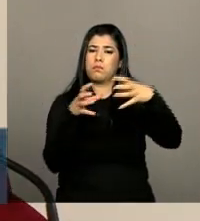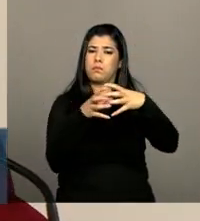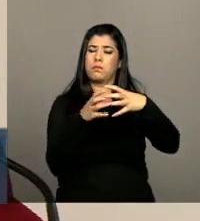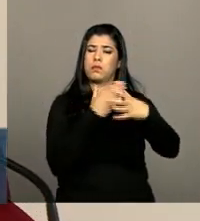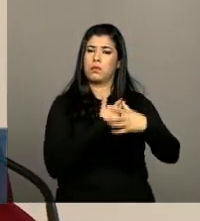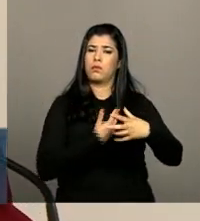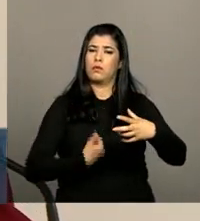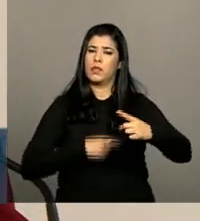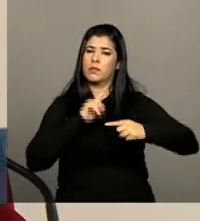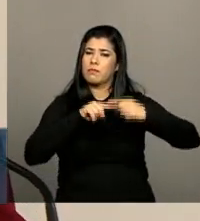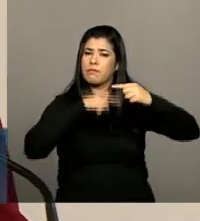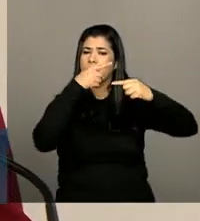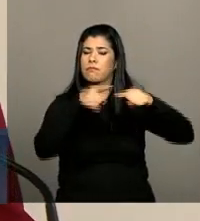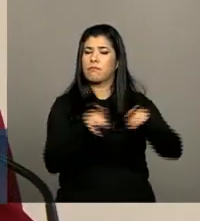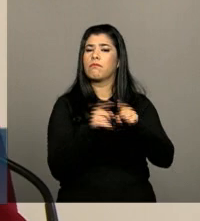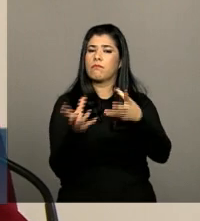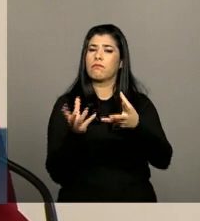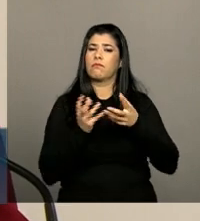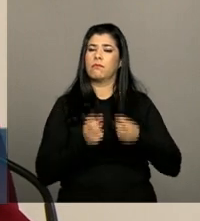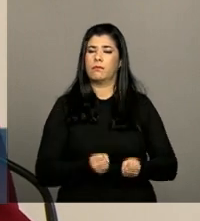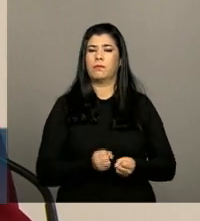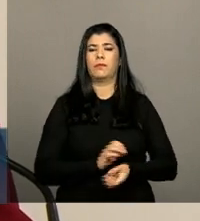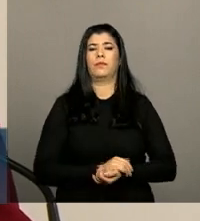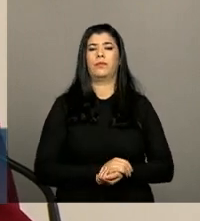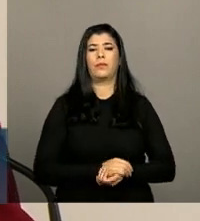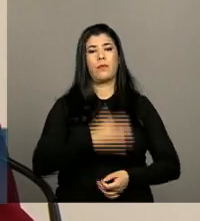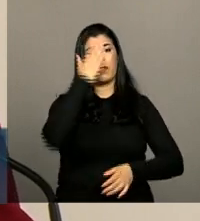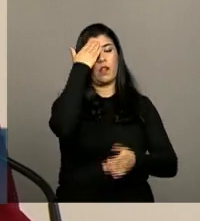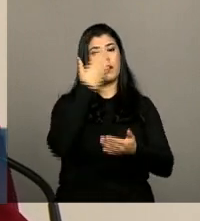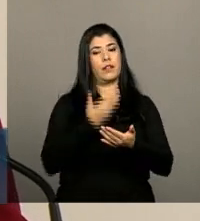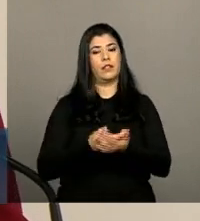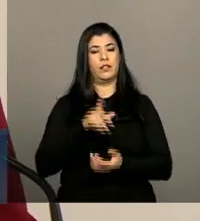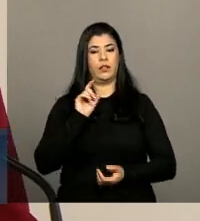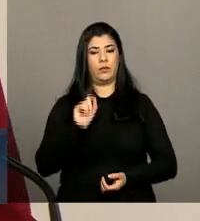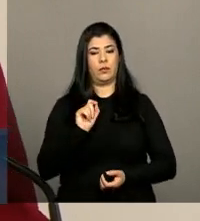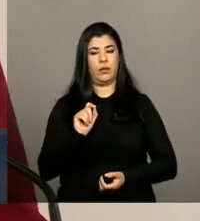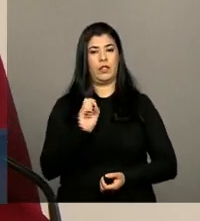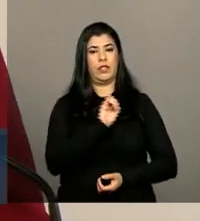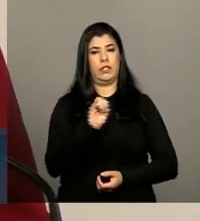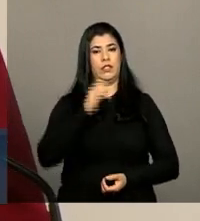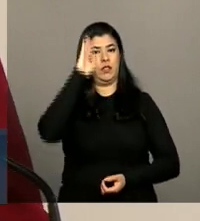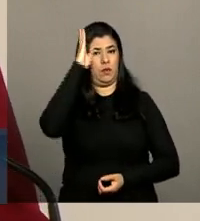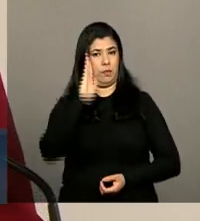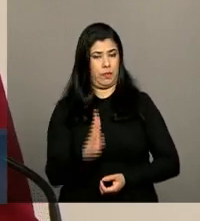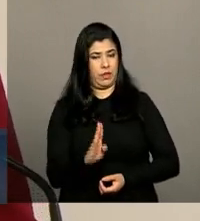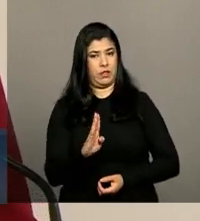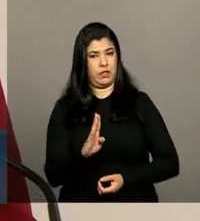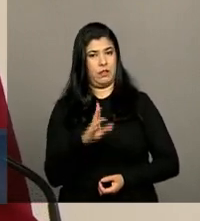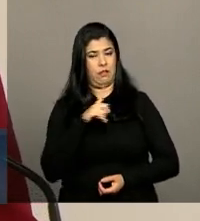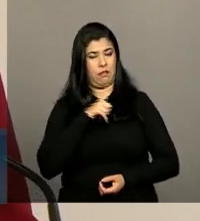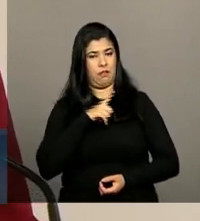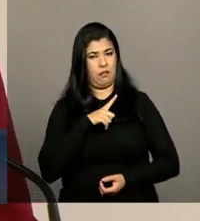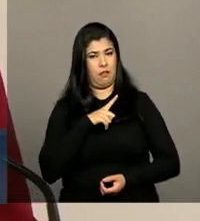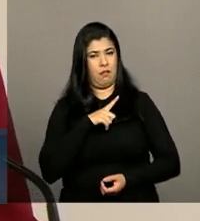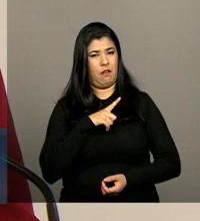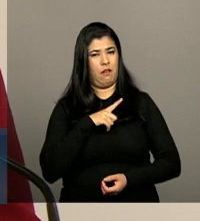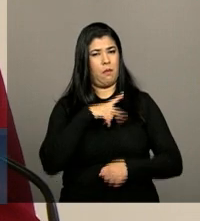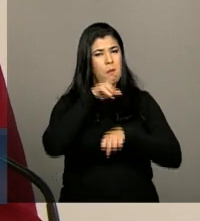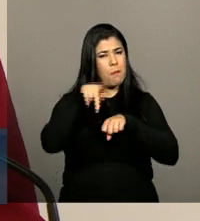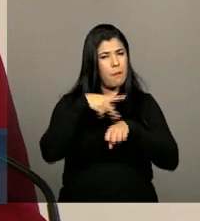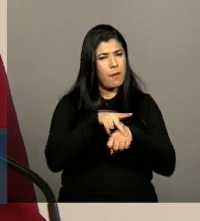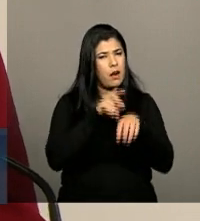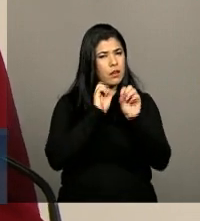próximas gerações e eu acredito que fazer do Brasil uma pária Educadora é